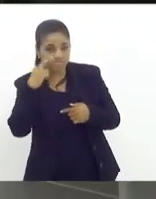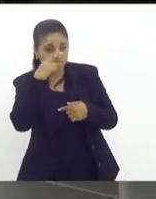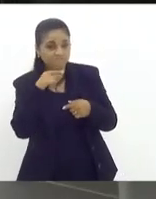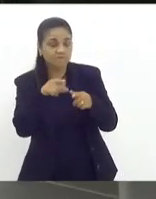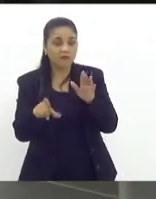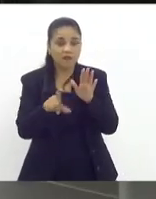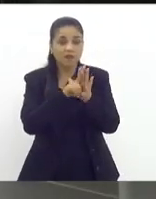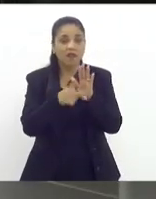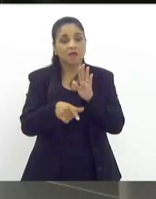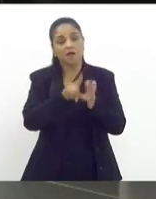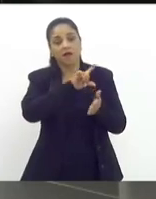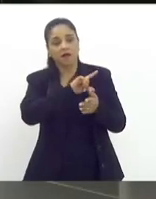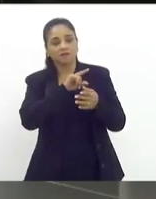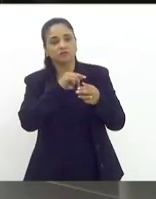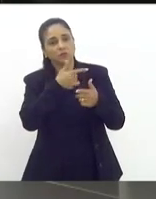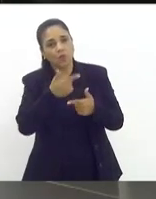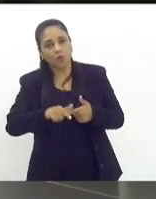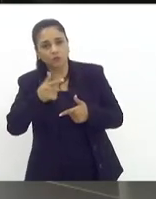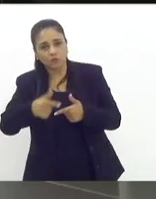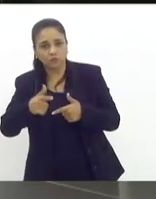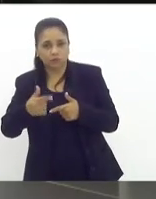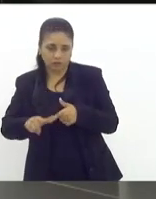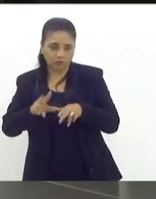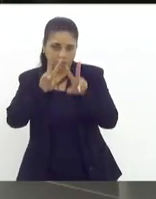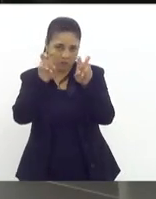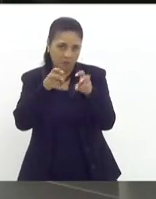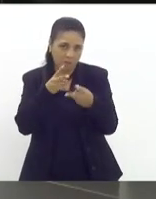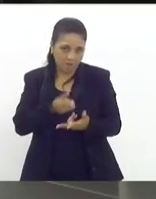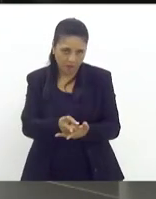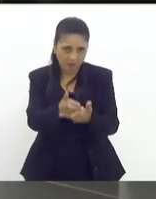entendeu? Presidente, um seguinte... a mais.